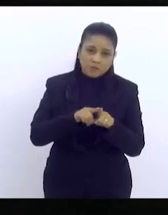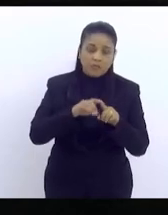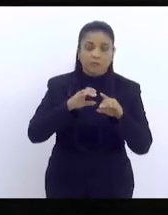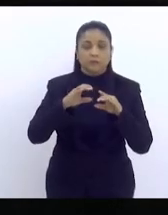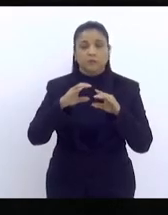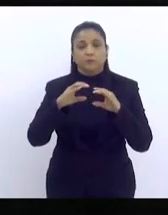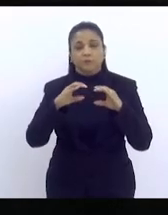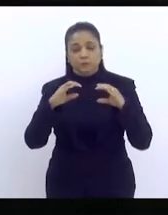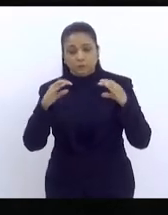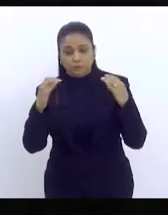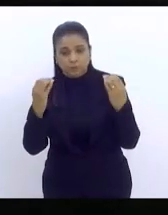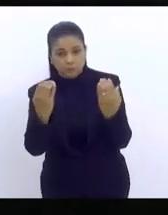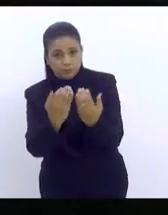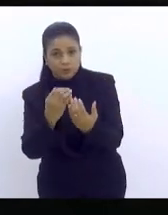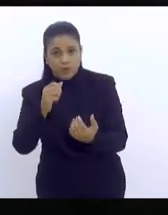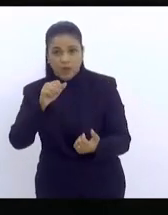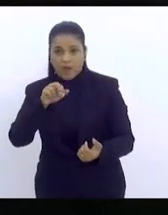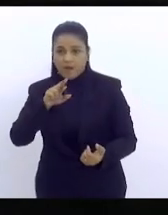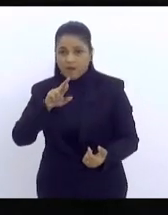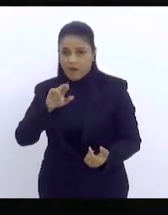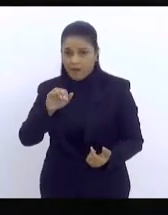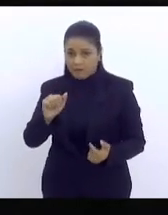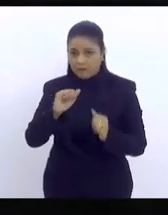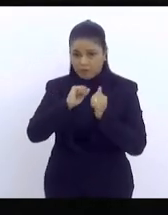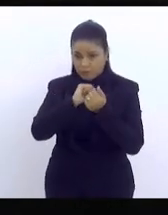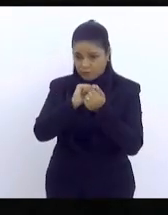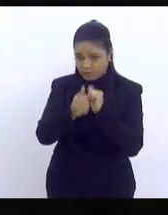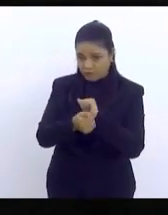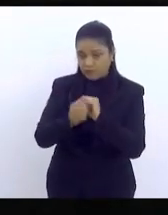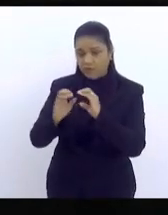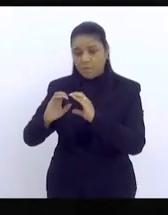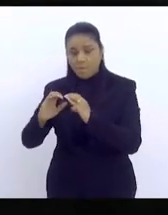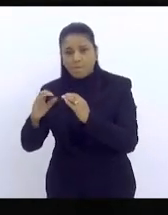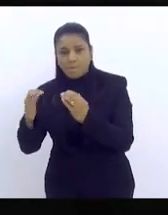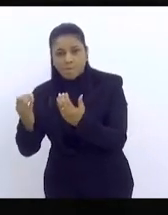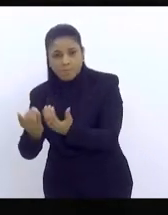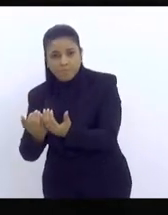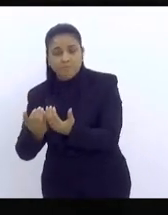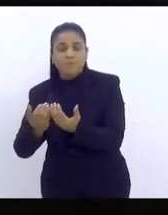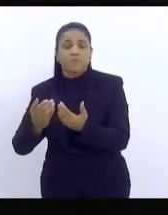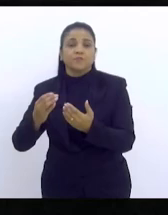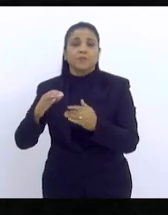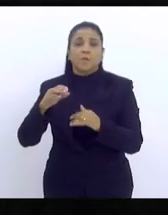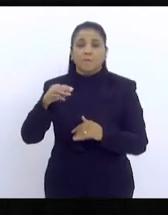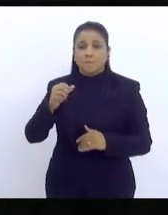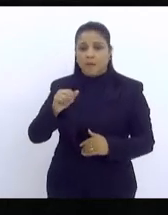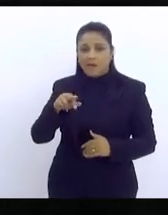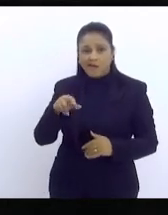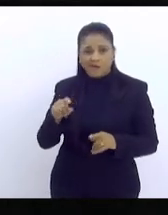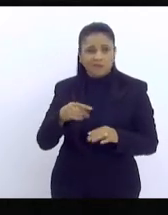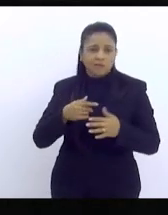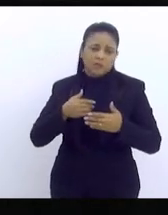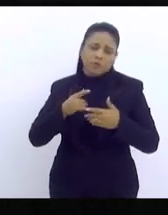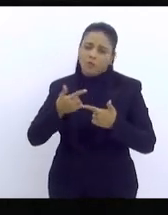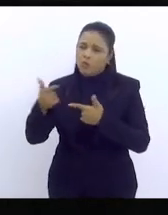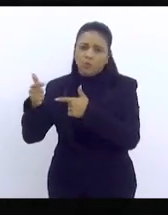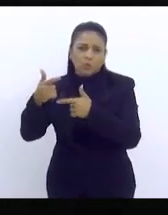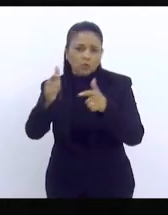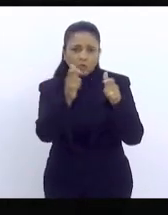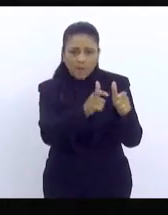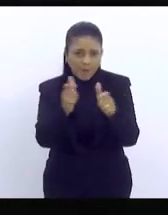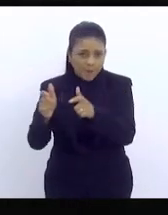estádios e foraste o racismo como eu falo lutante racista ela não tem dono e não tem Pátria né ela não pode ter